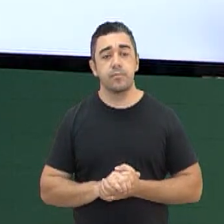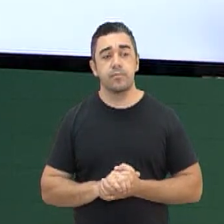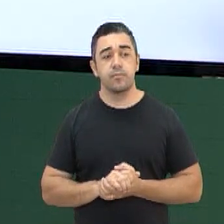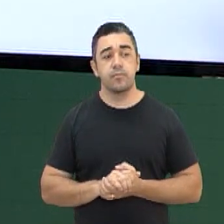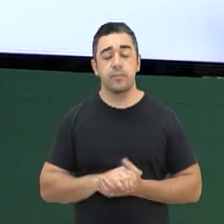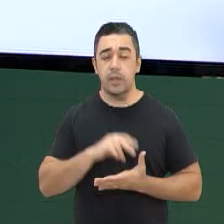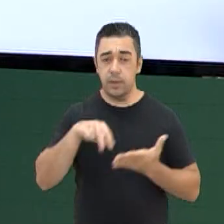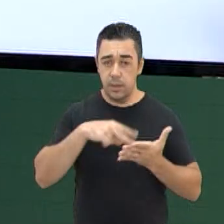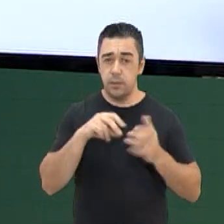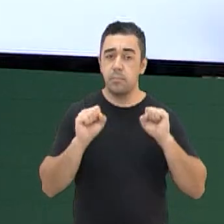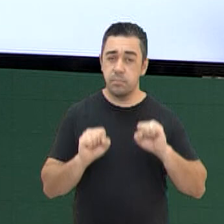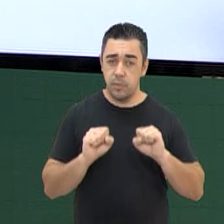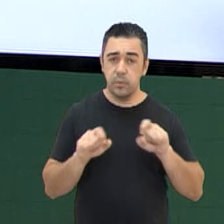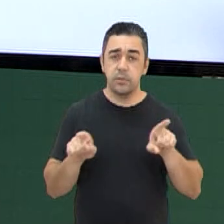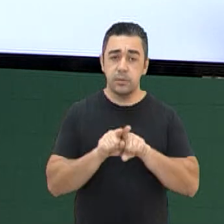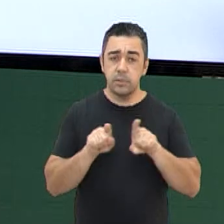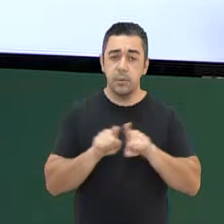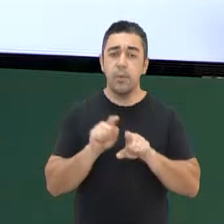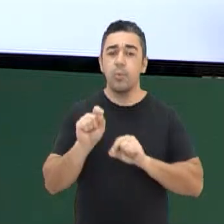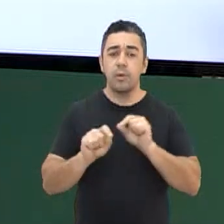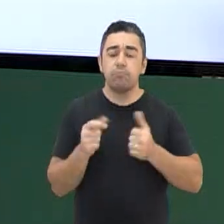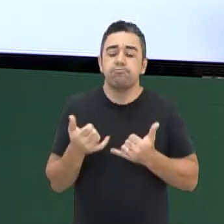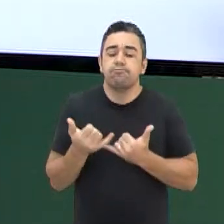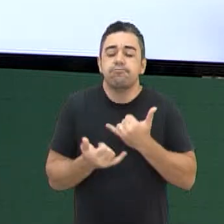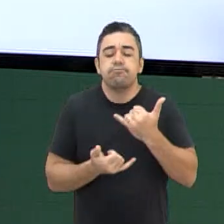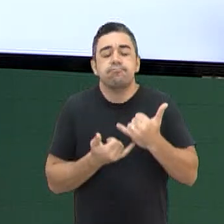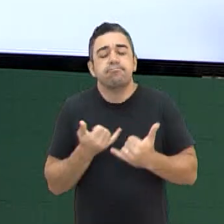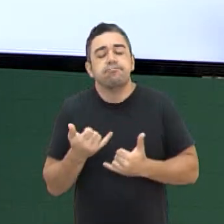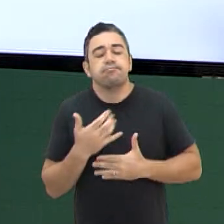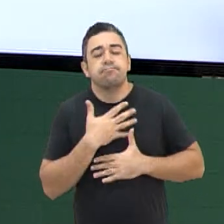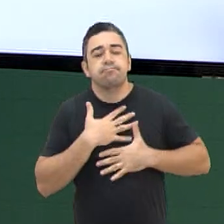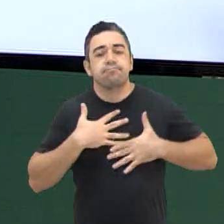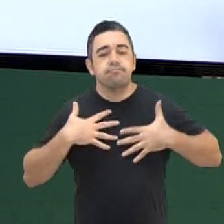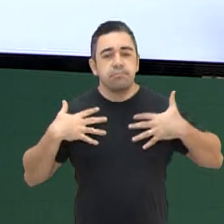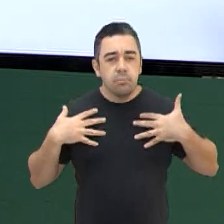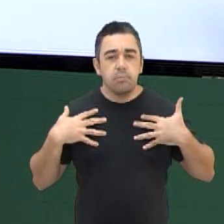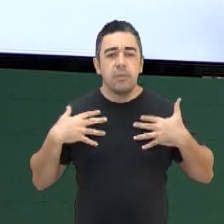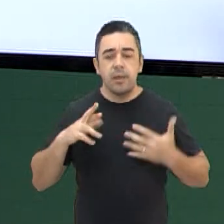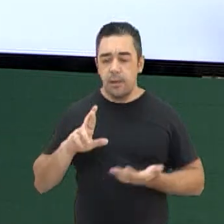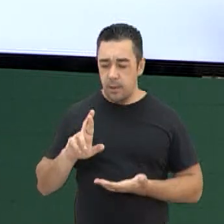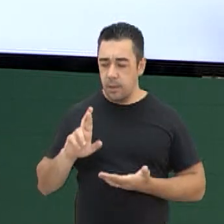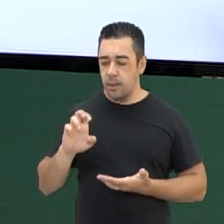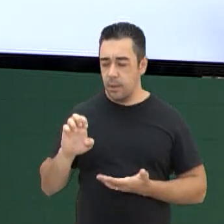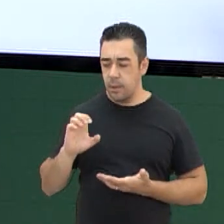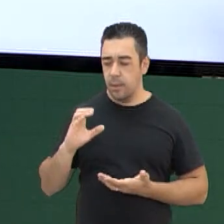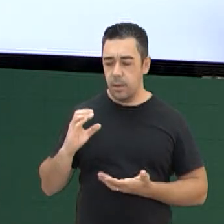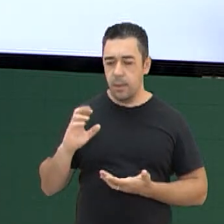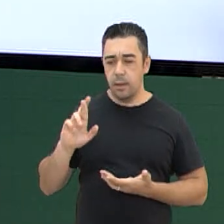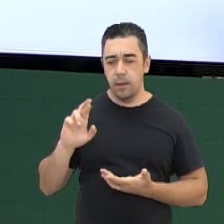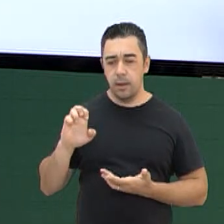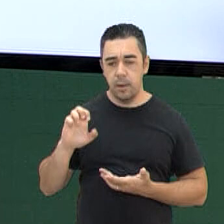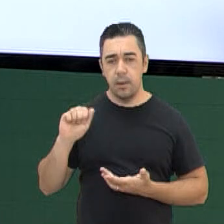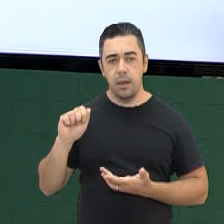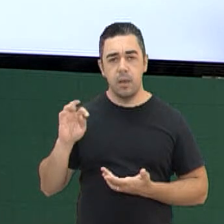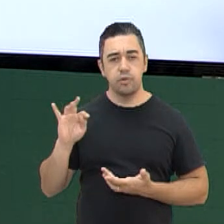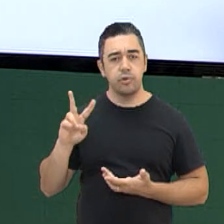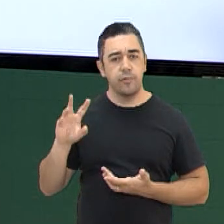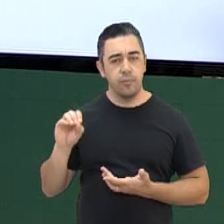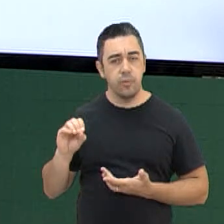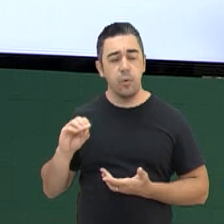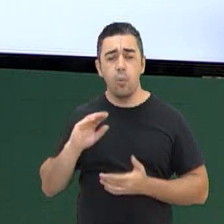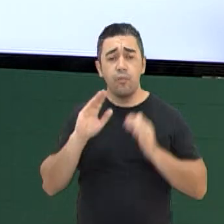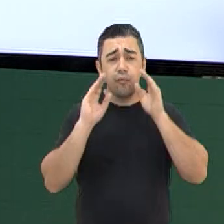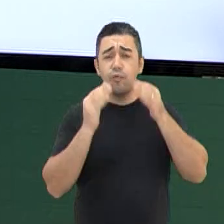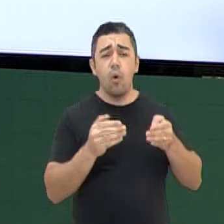A dança também pode ser uma forma recreativa, onde o objetivo principal é o lúdico, é a participação, sem